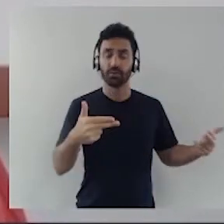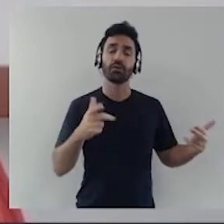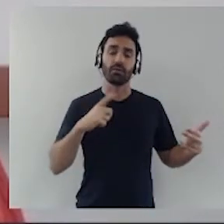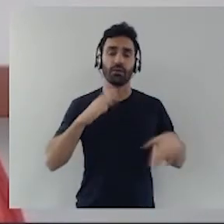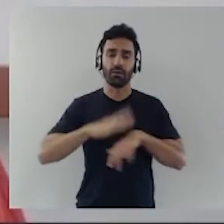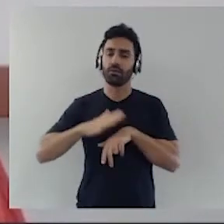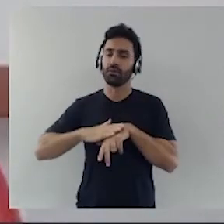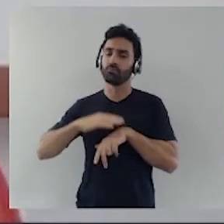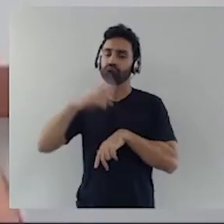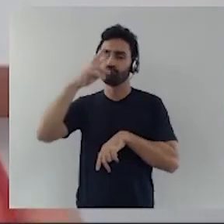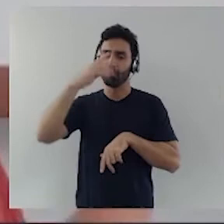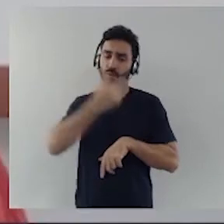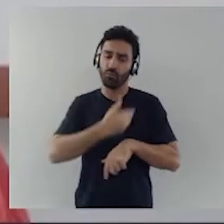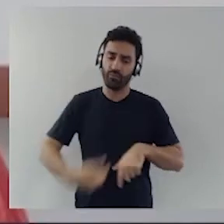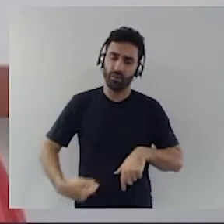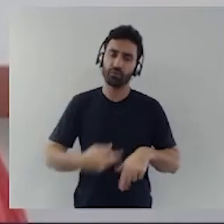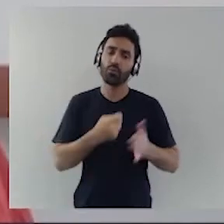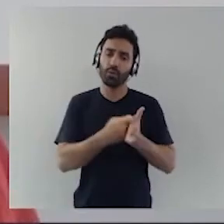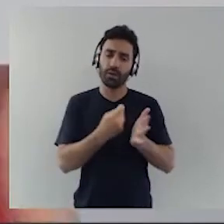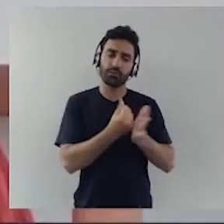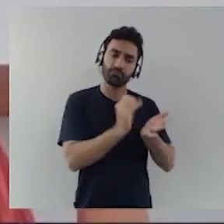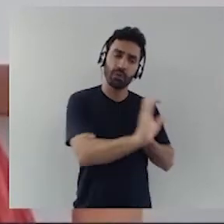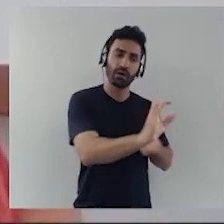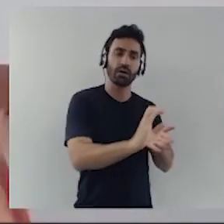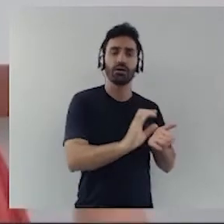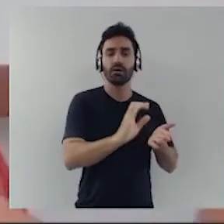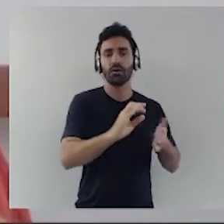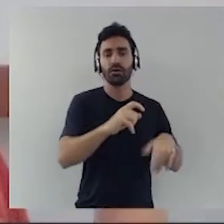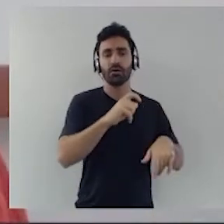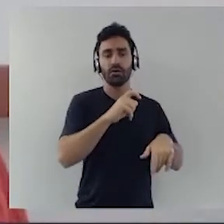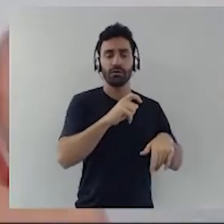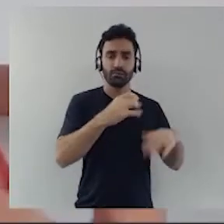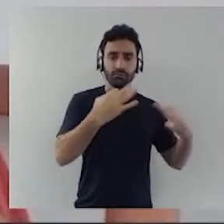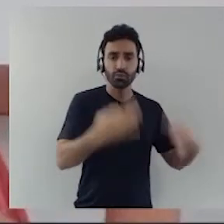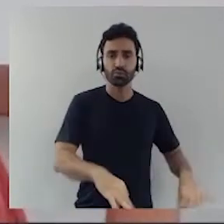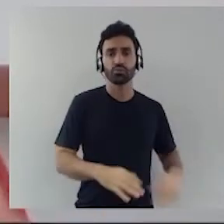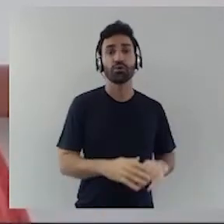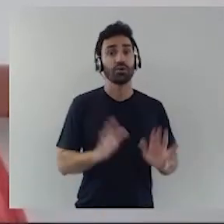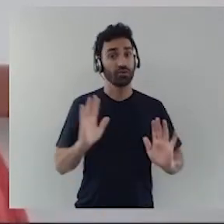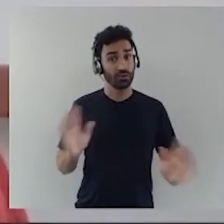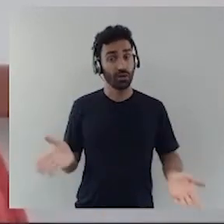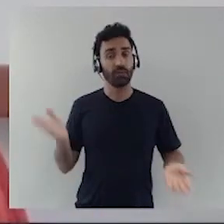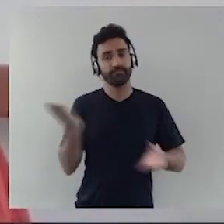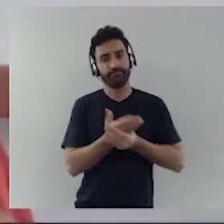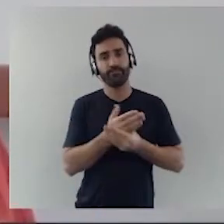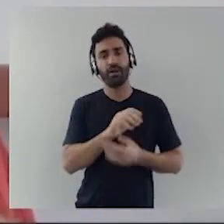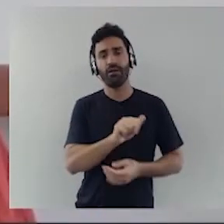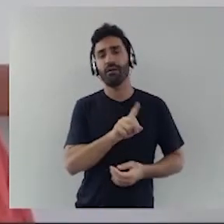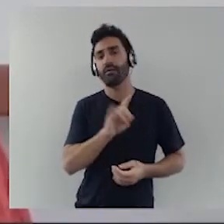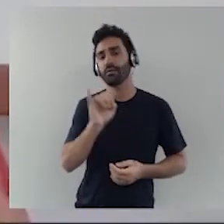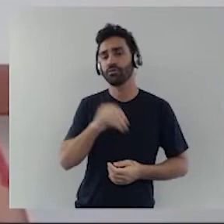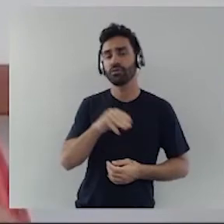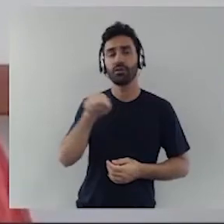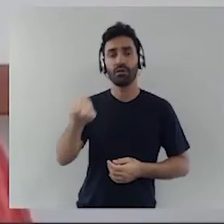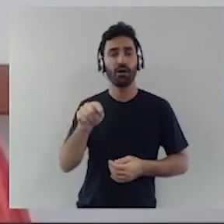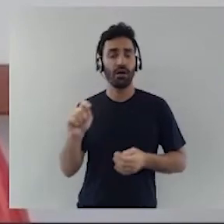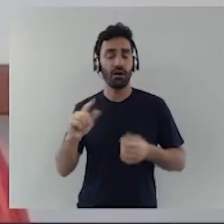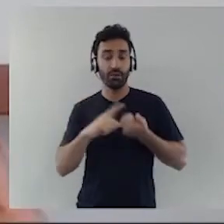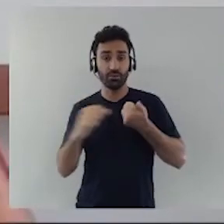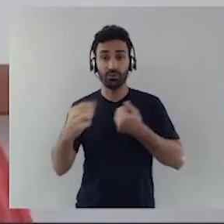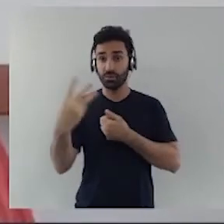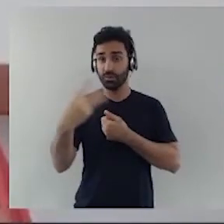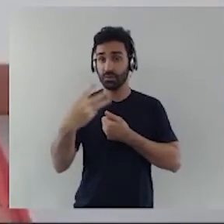sua obrigação de indenizar indenizar de maneira justa recentemente foi objeto de uma ação direta de inconstitucionalidade este artigo